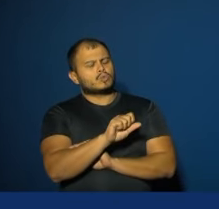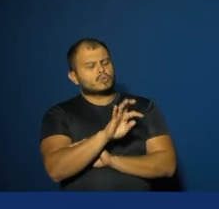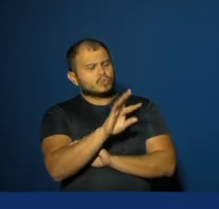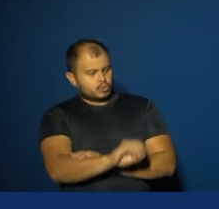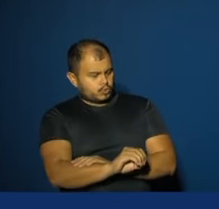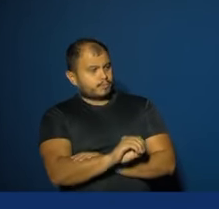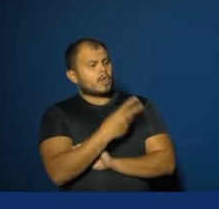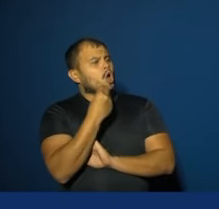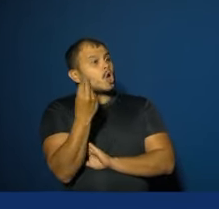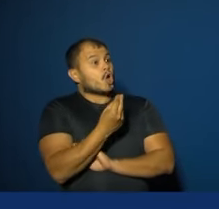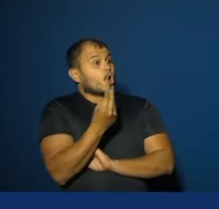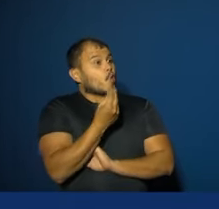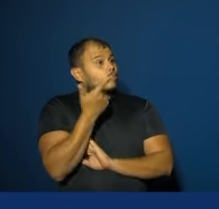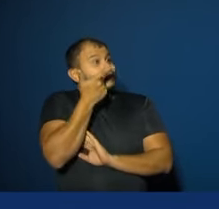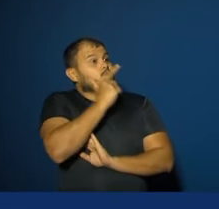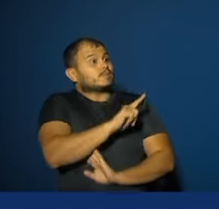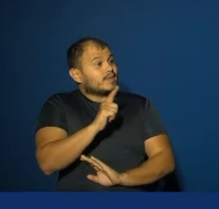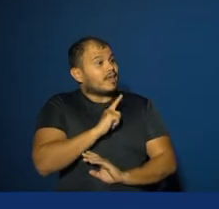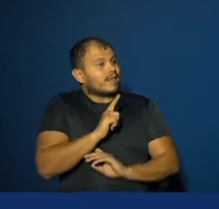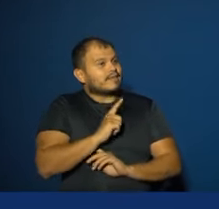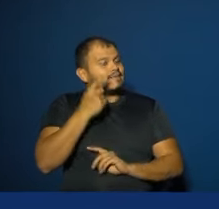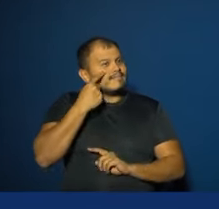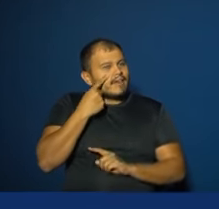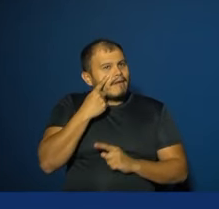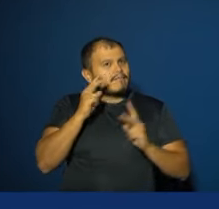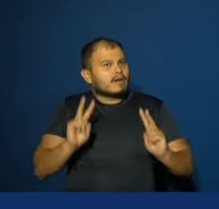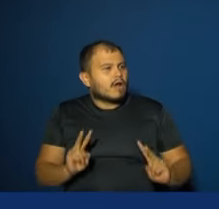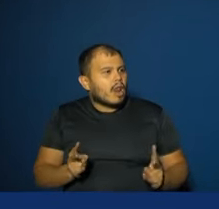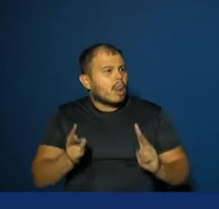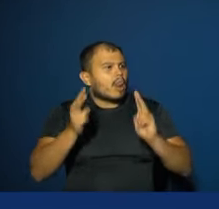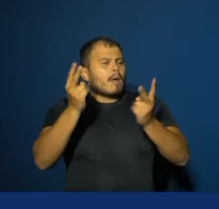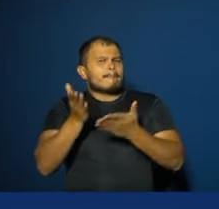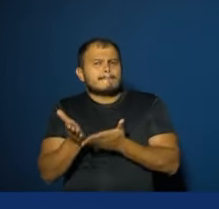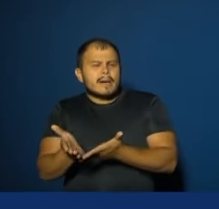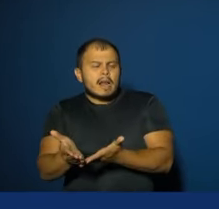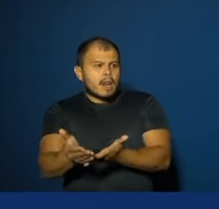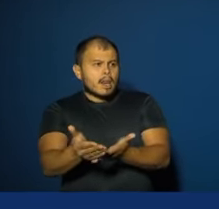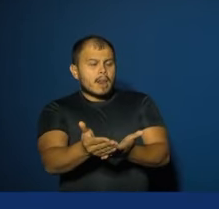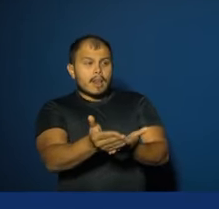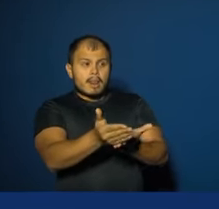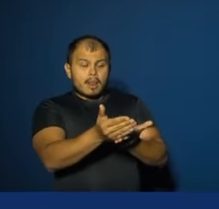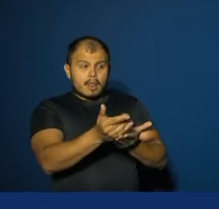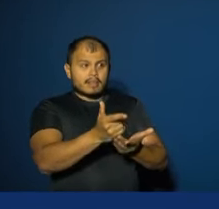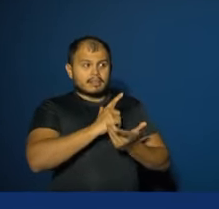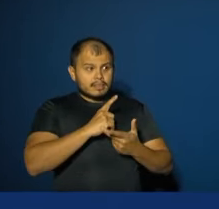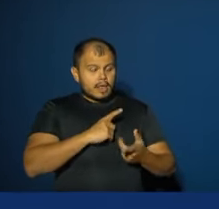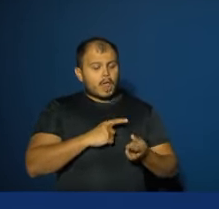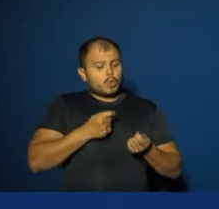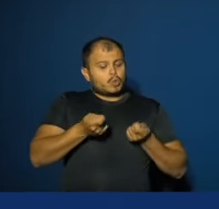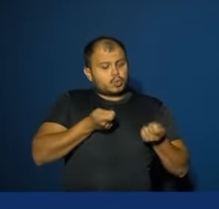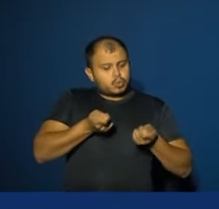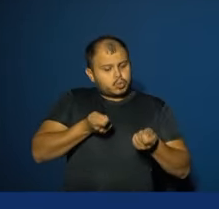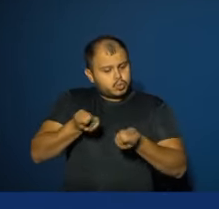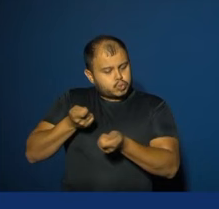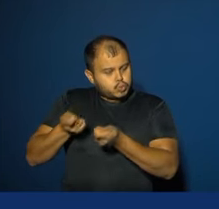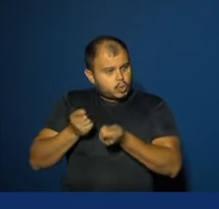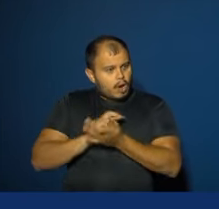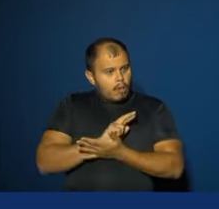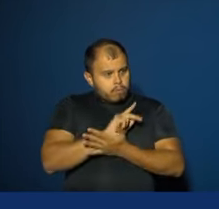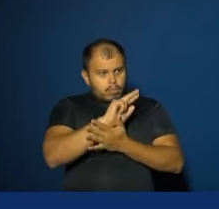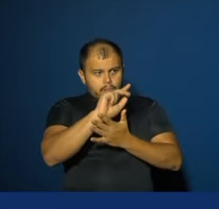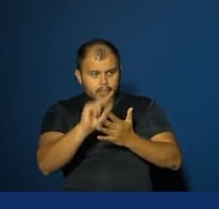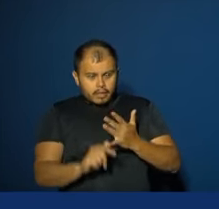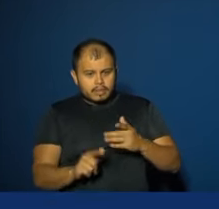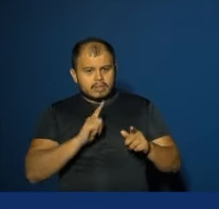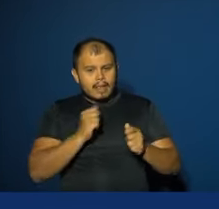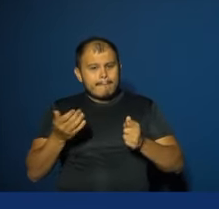como ele consegue, digamos, extrair valor do fato que controla uma grande plataforma de renováveis e uma